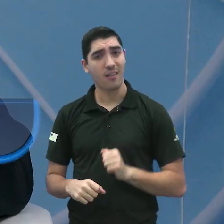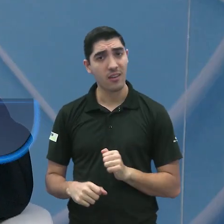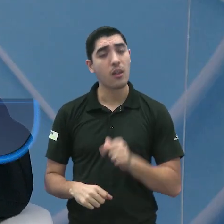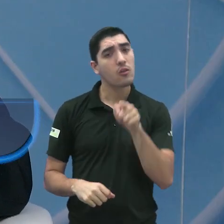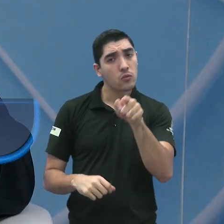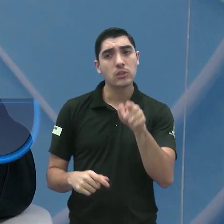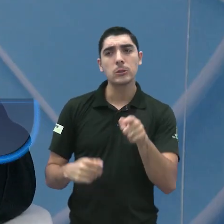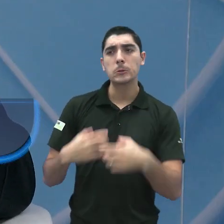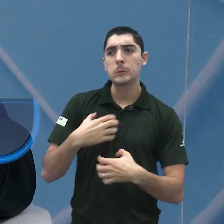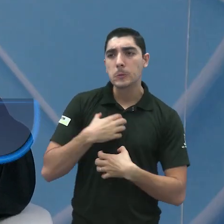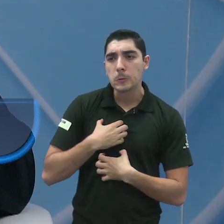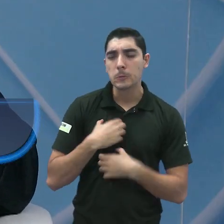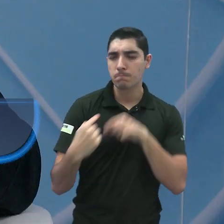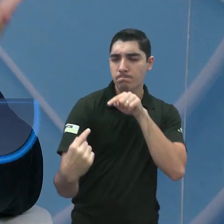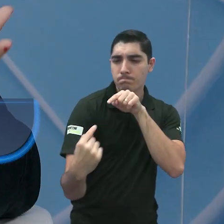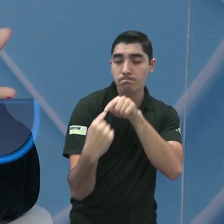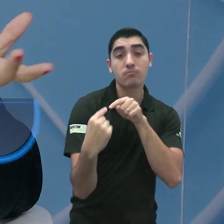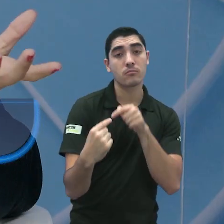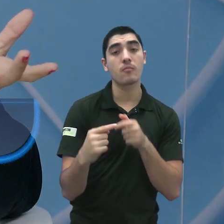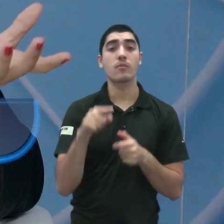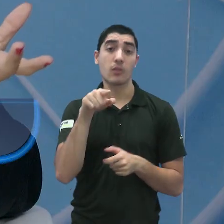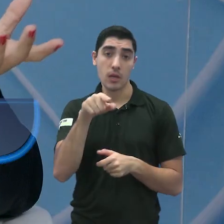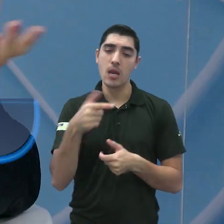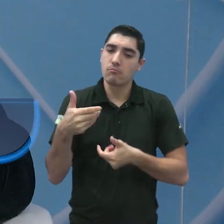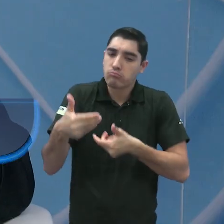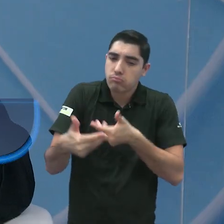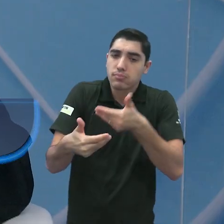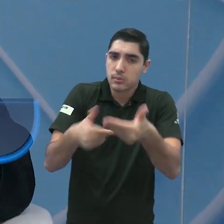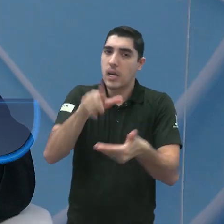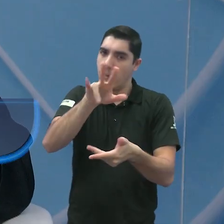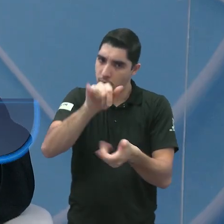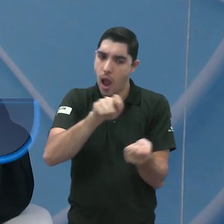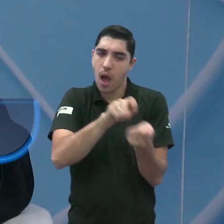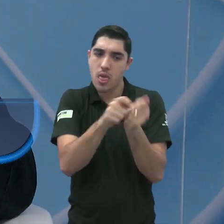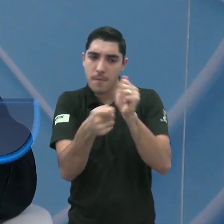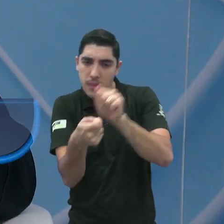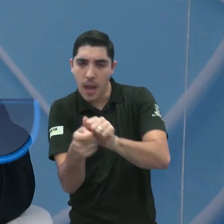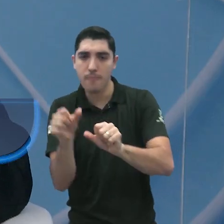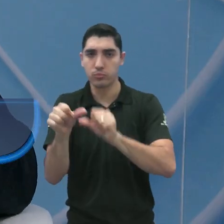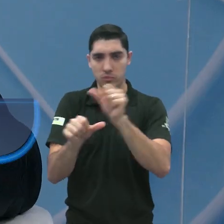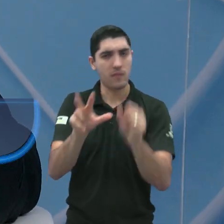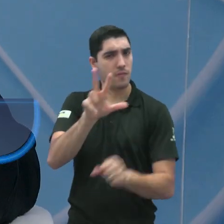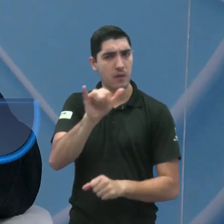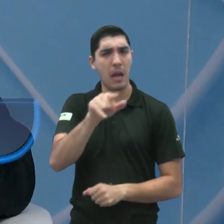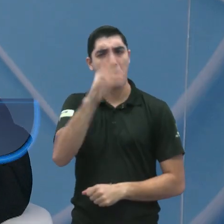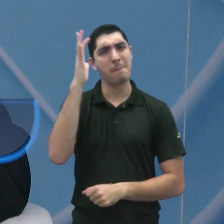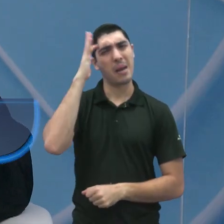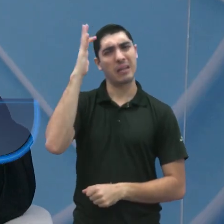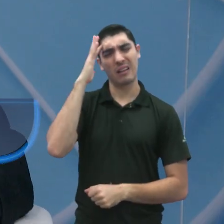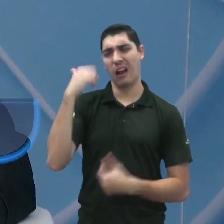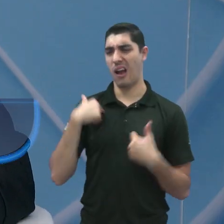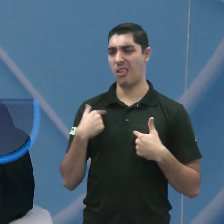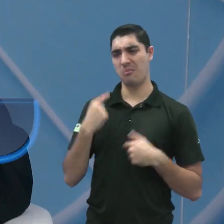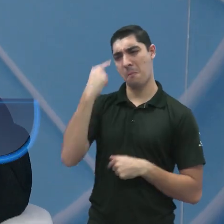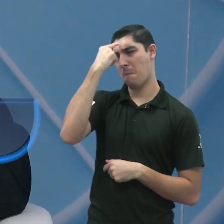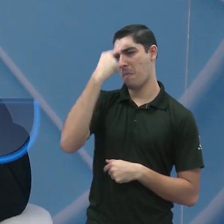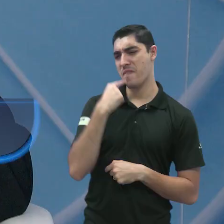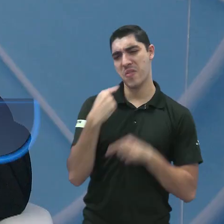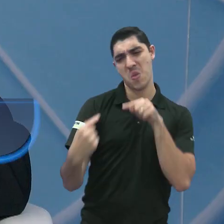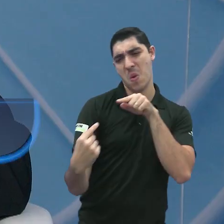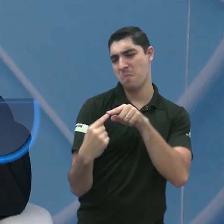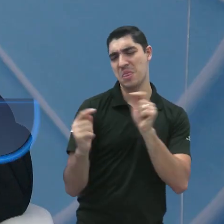seu lugar, você vai ser moldada conforme aquele ambiente que você está. Então, não vai pensando, mas eu não tenho perfil para